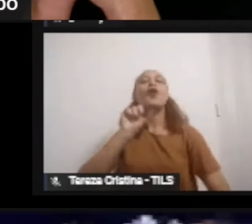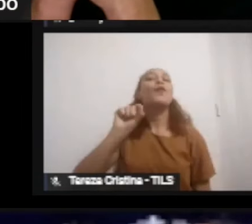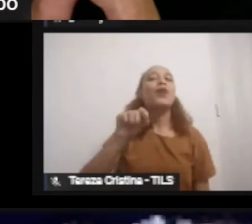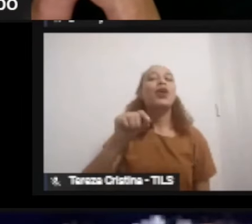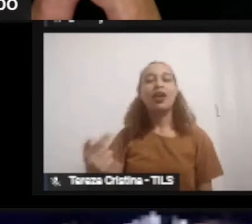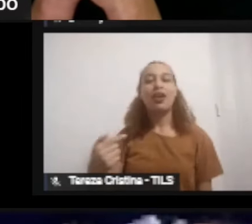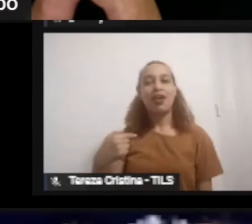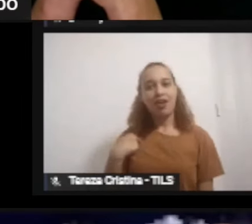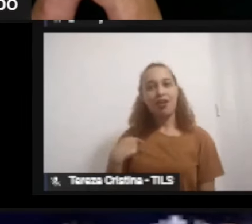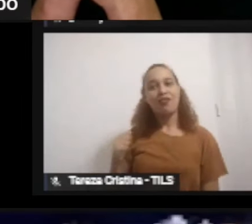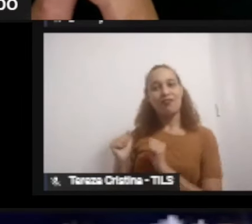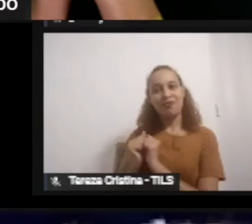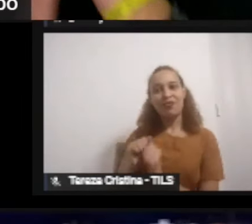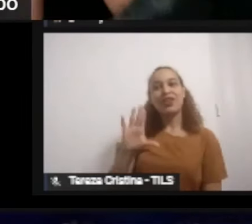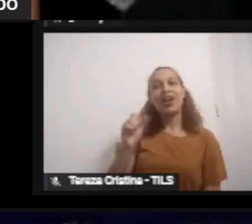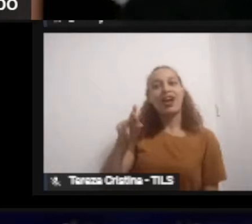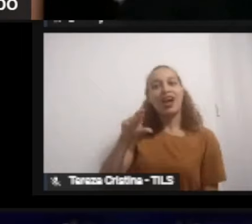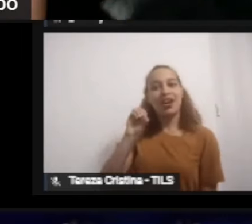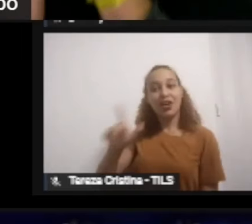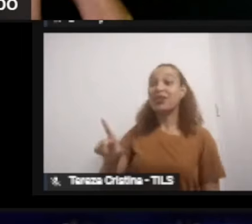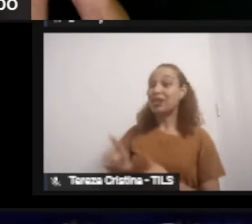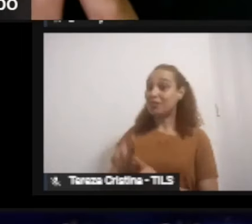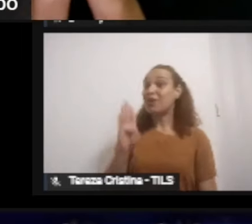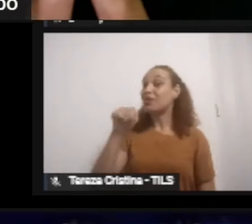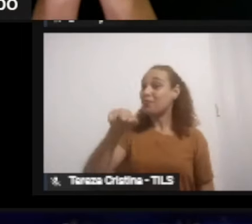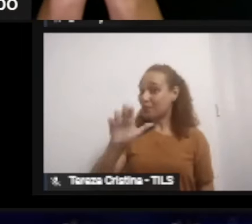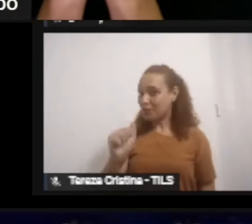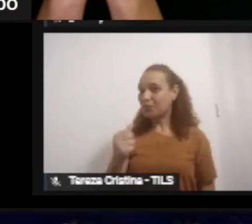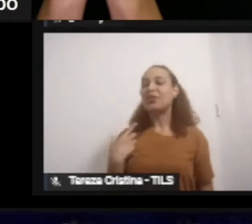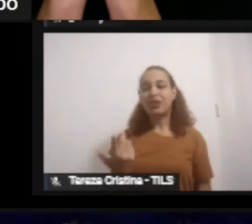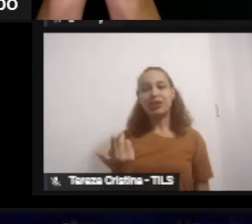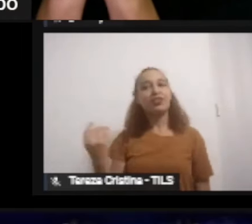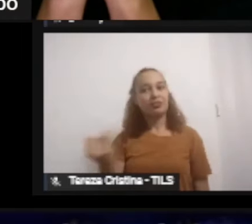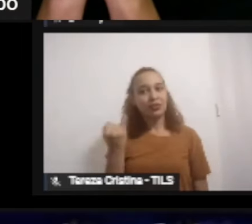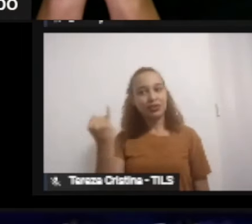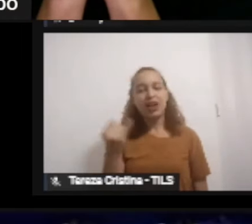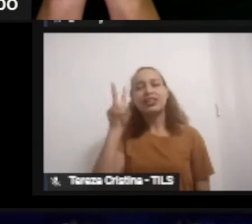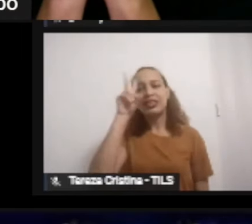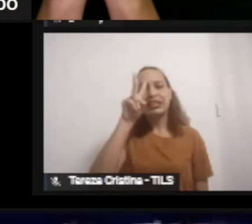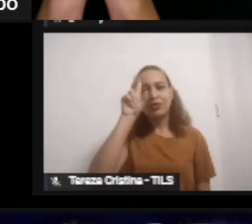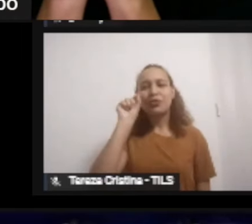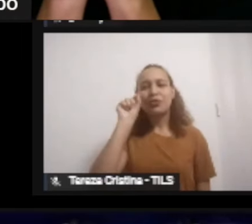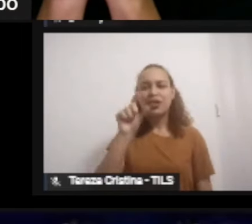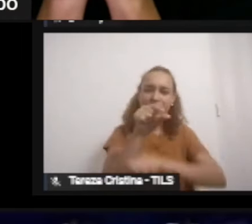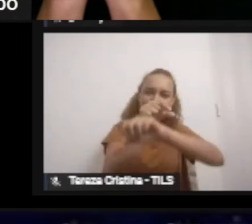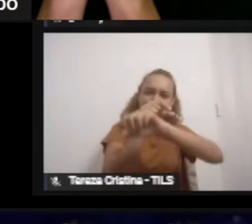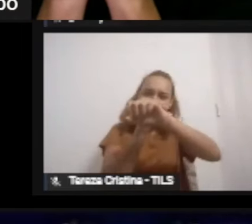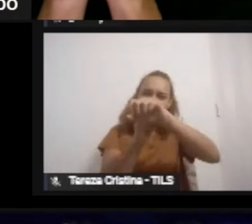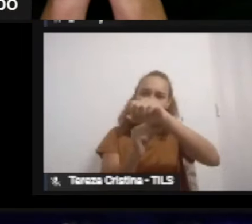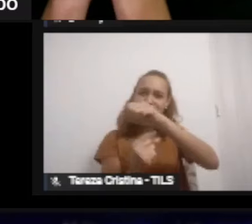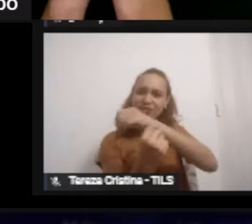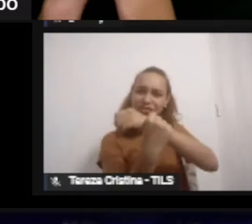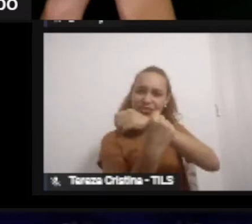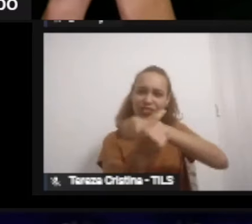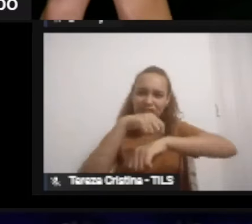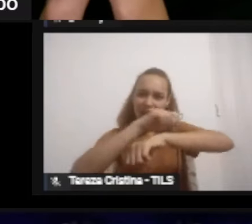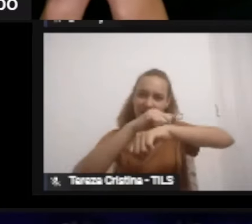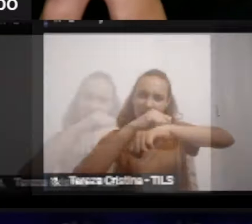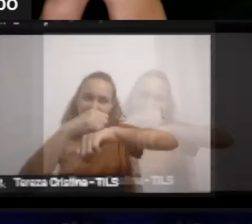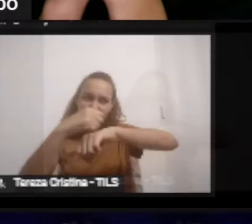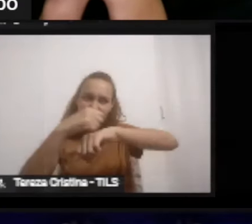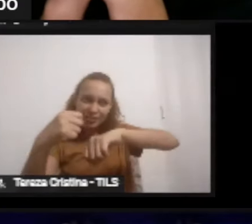muito legal, já está com a sua fitinha. É uma fitinha que lembra um pouco aquelas fitinhas do Senhor do Bonfim. Isso. Bom,